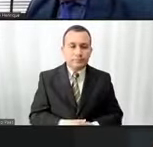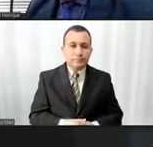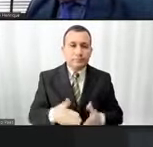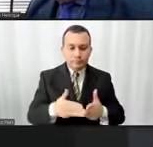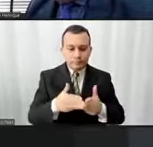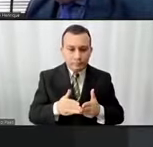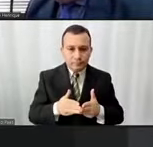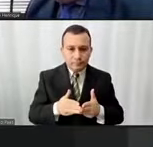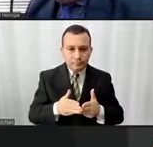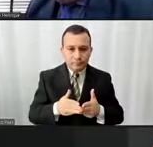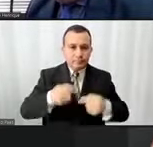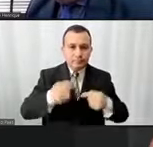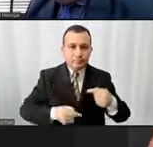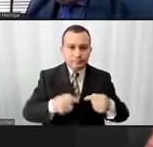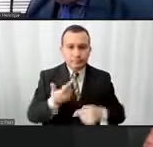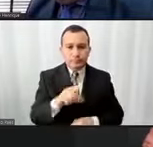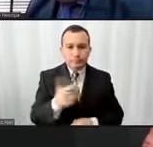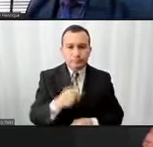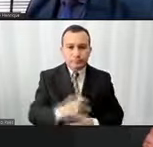vereador.